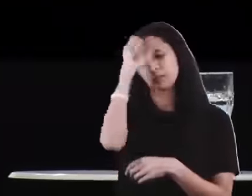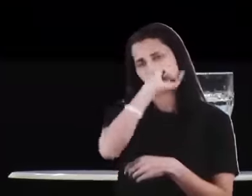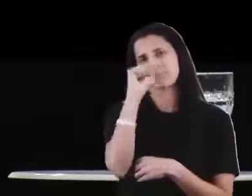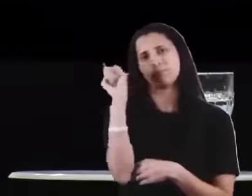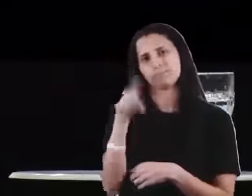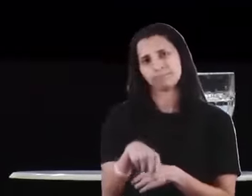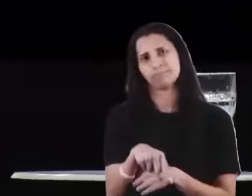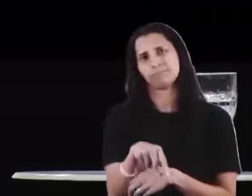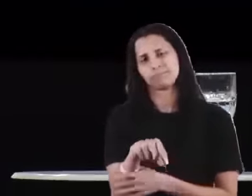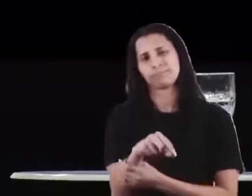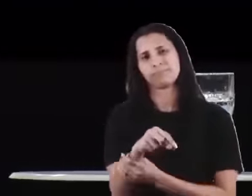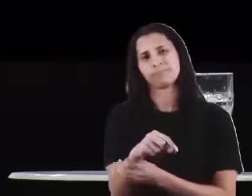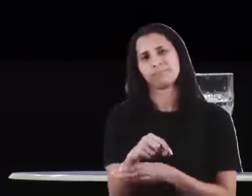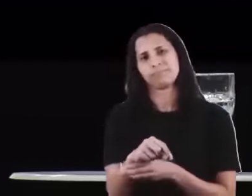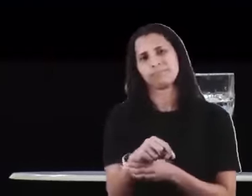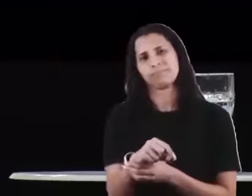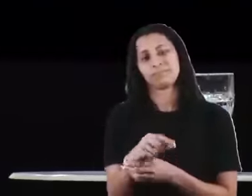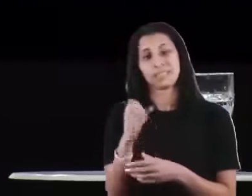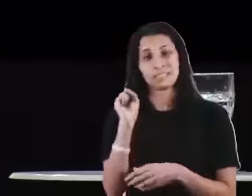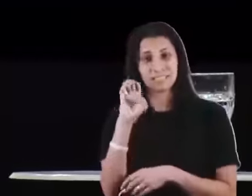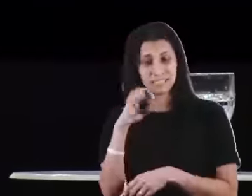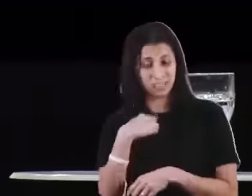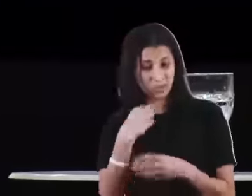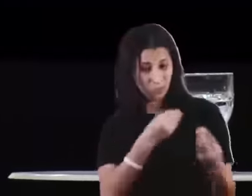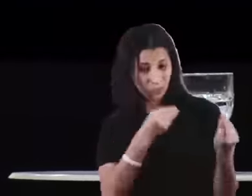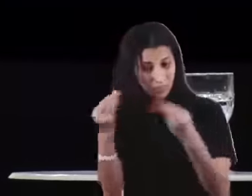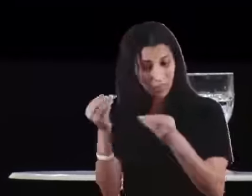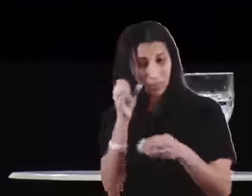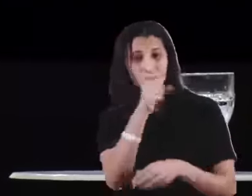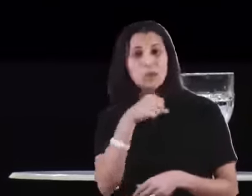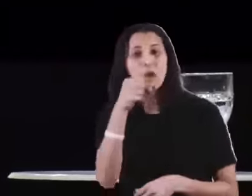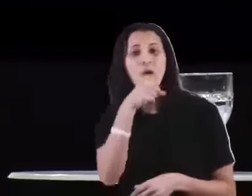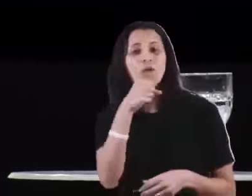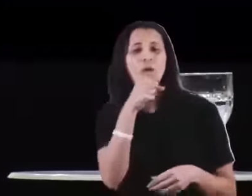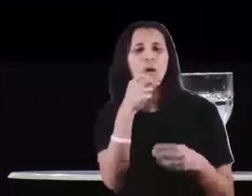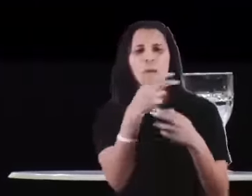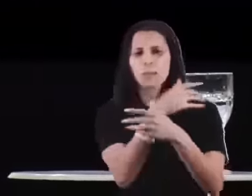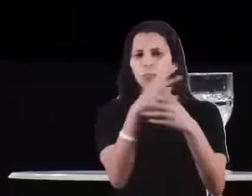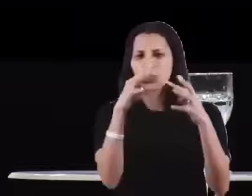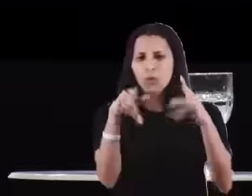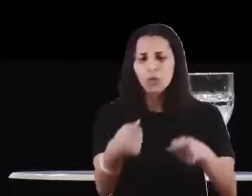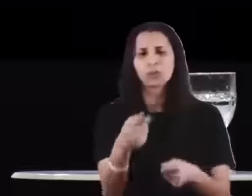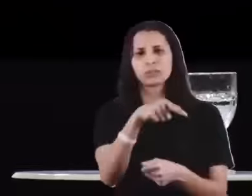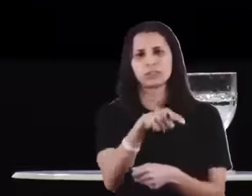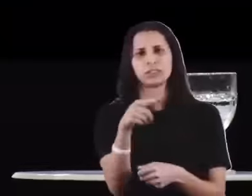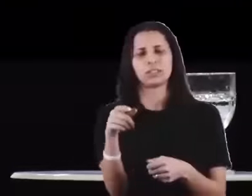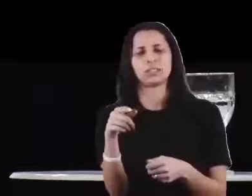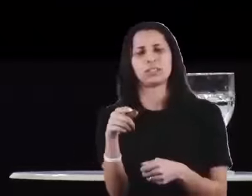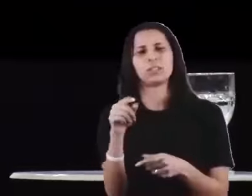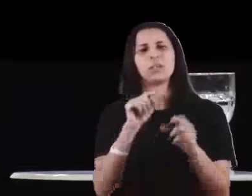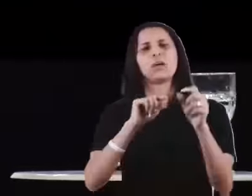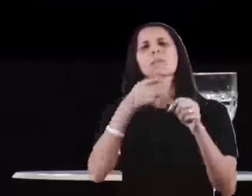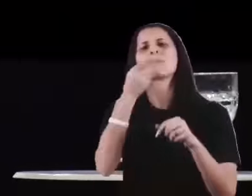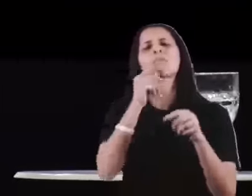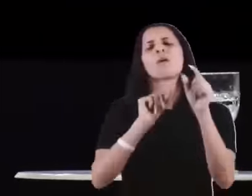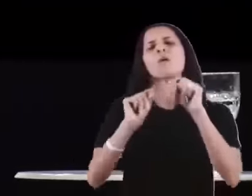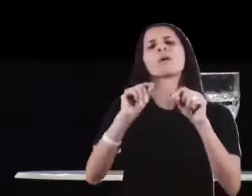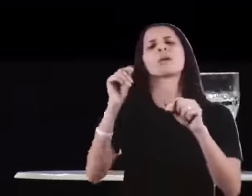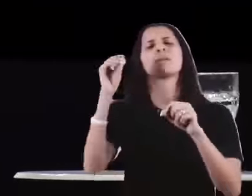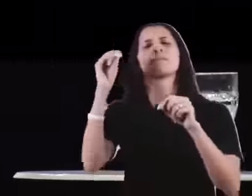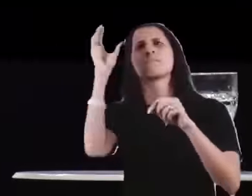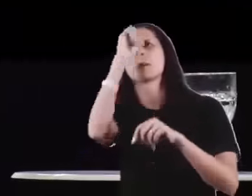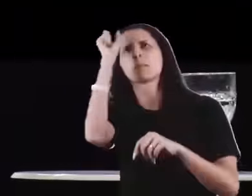eita Sandra que esse microfone para todo mundo aqui para ver o que aprendeu na hora da dor ela não é do ensina a gente Ensina me ensina